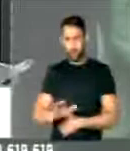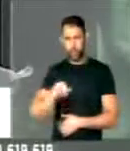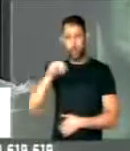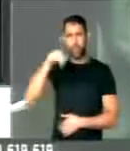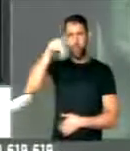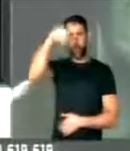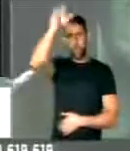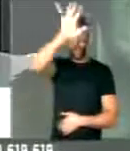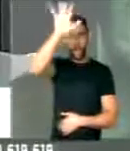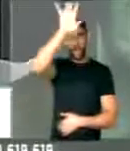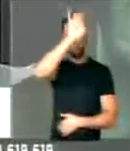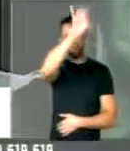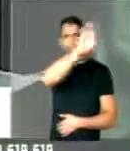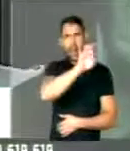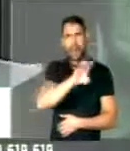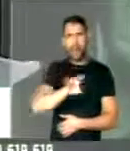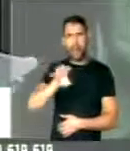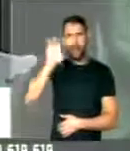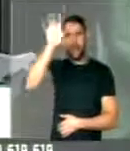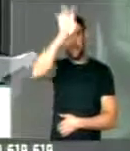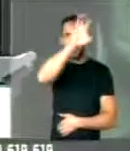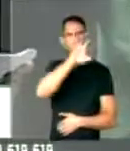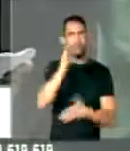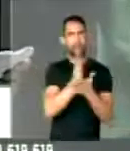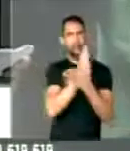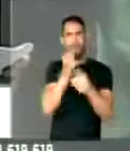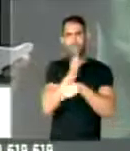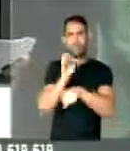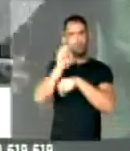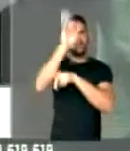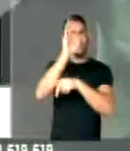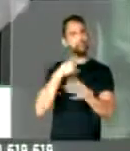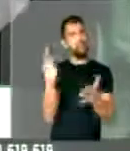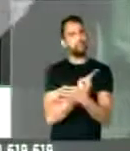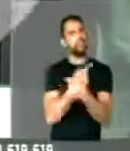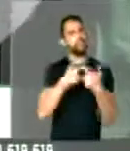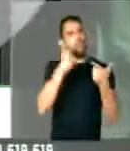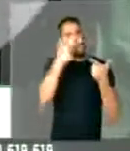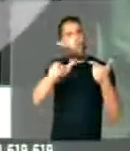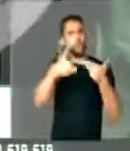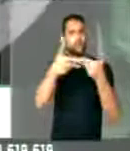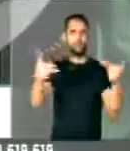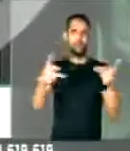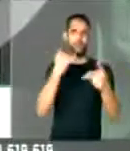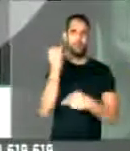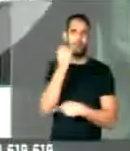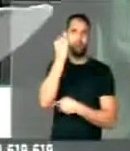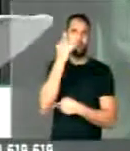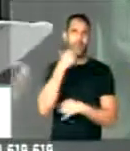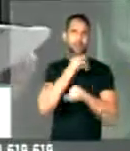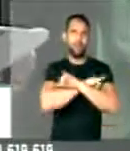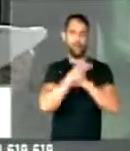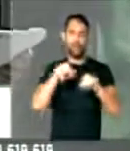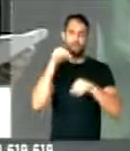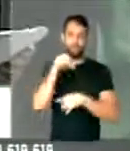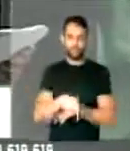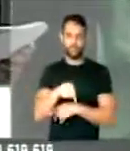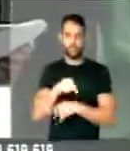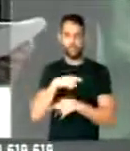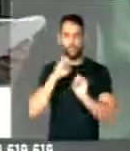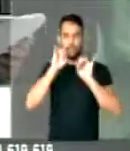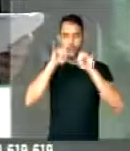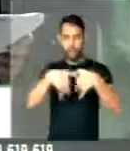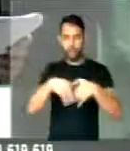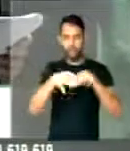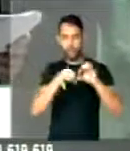norte, em cada canto e cada quadrante desse país. Há outro ponto crucial a salientar aqui: o fim